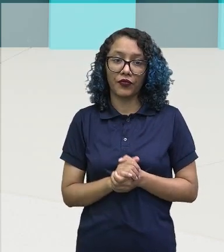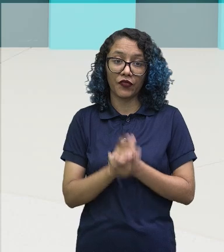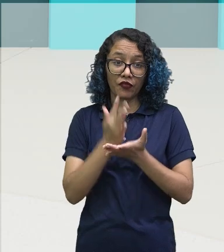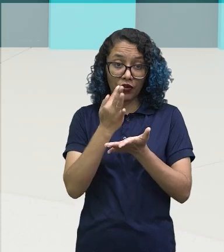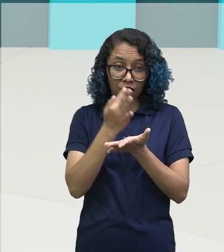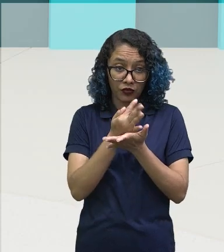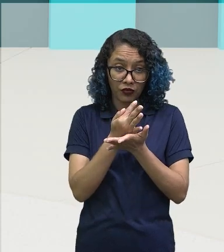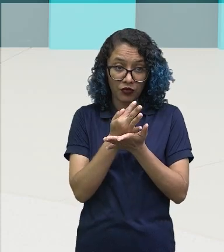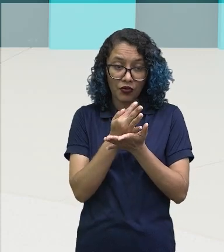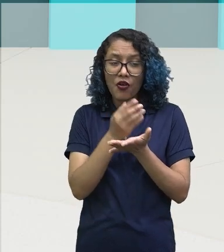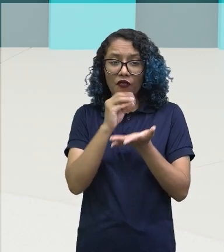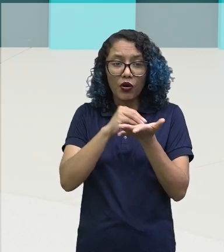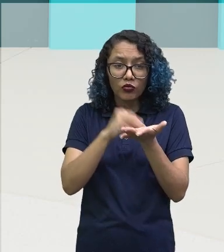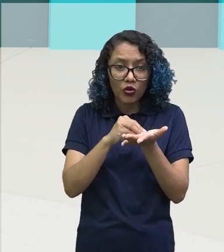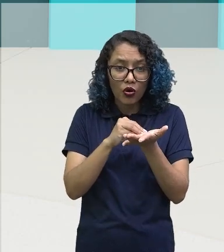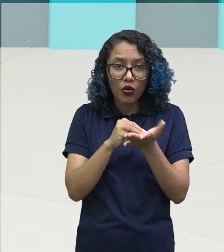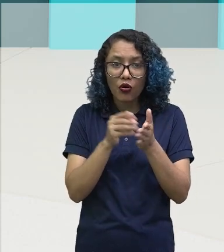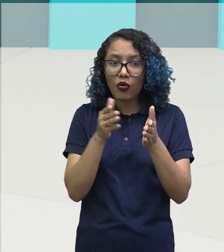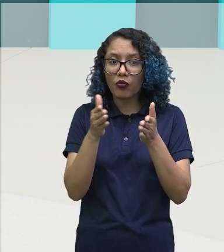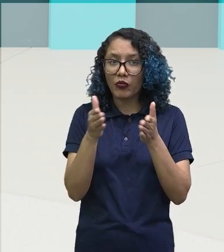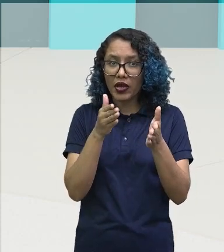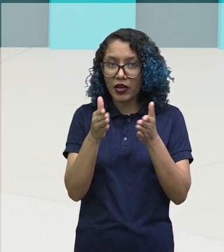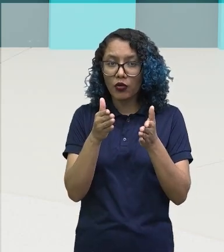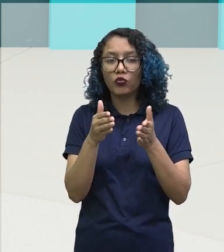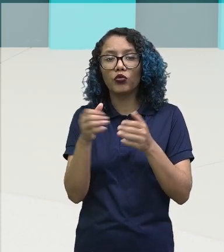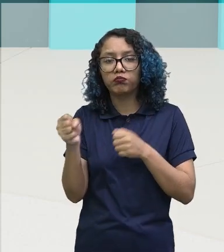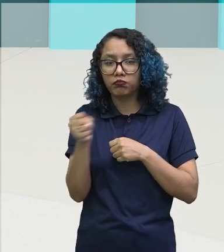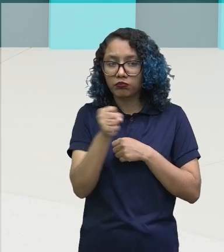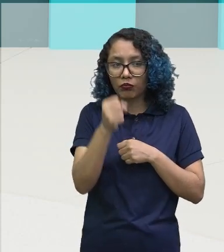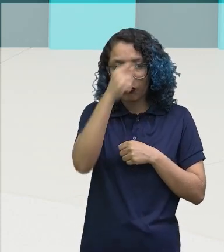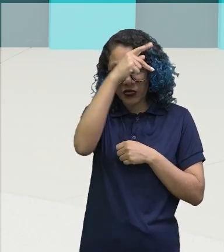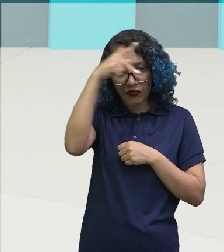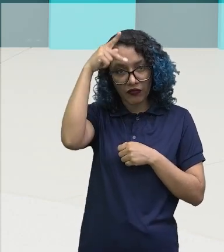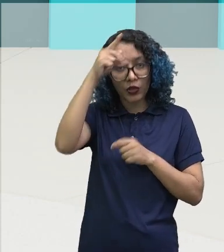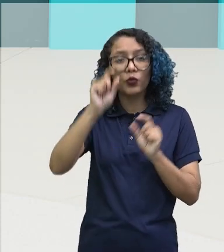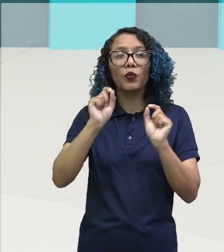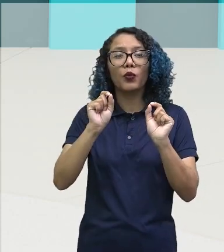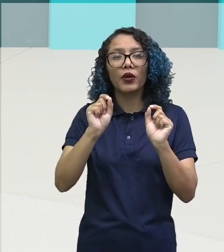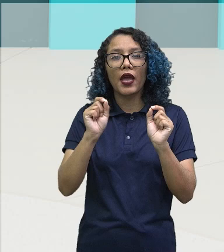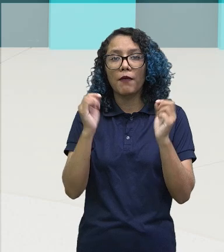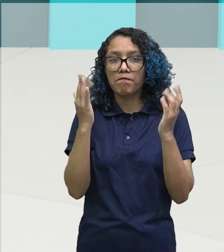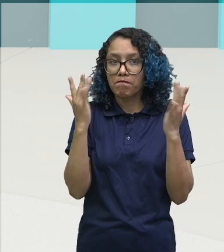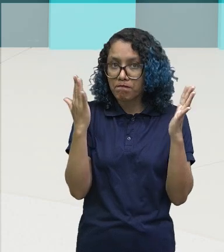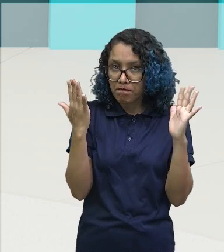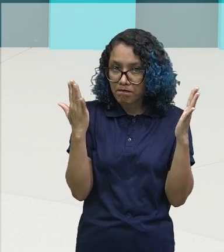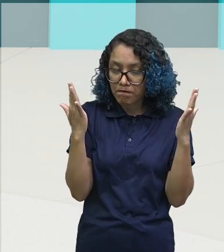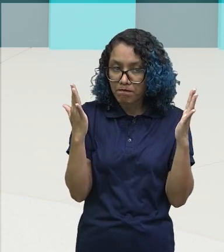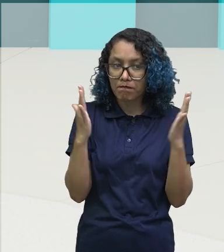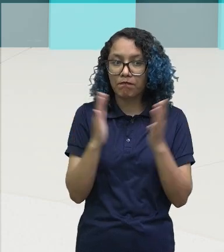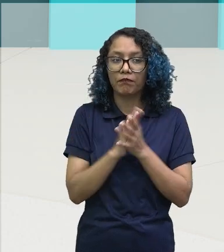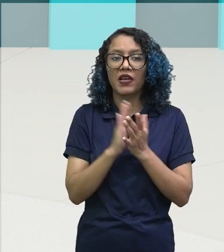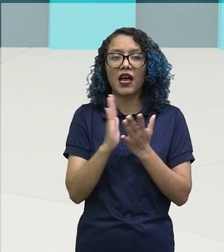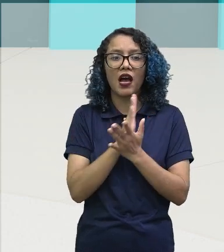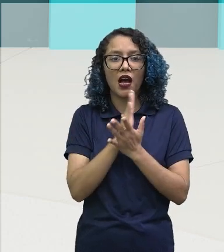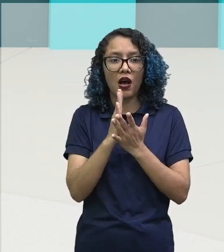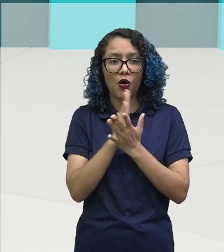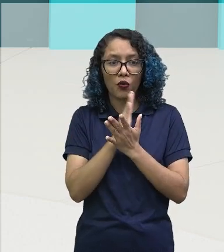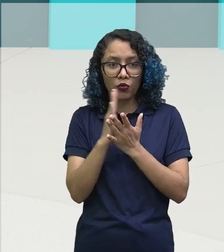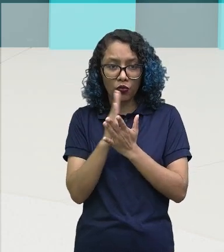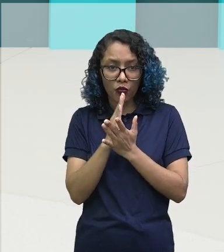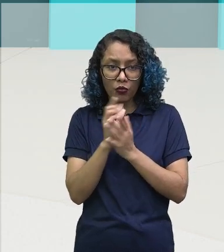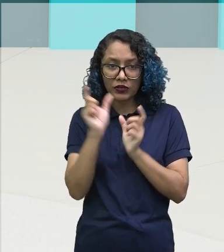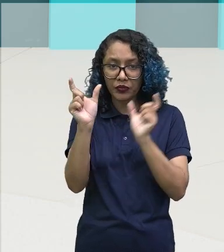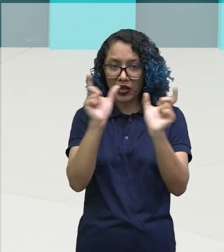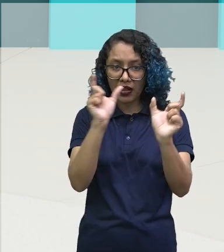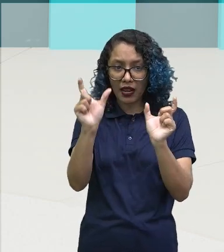do prefeito os aplausos. Nesta oração, nós podemos observar que alguns elementos estão deslocados.